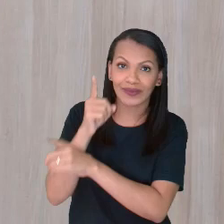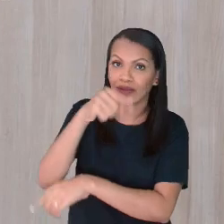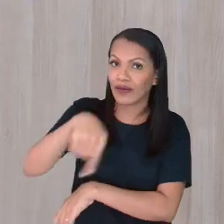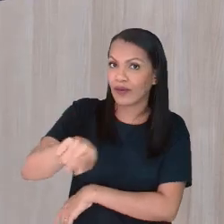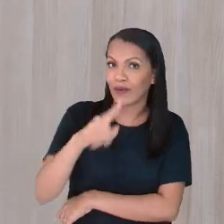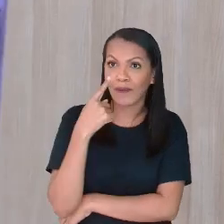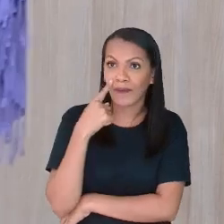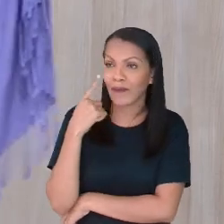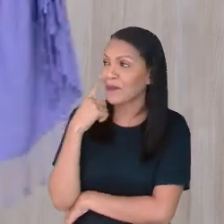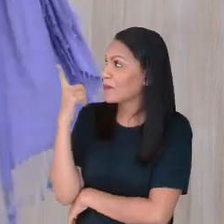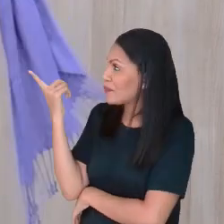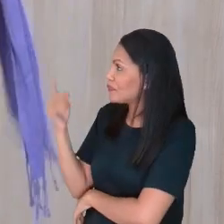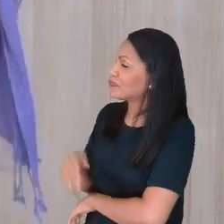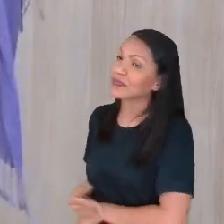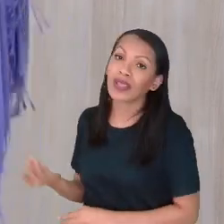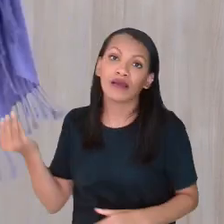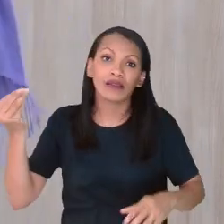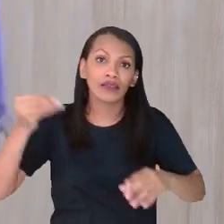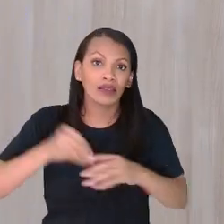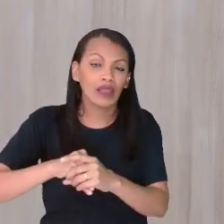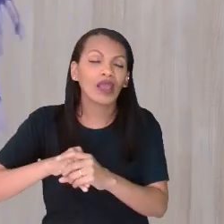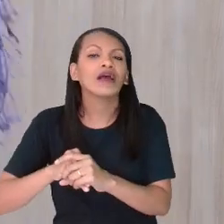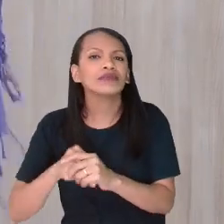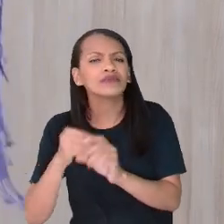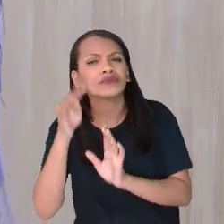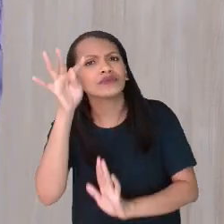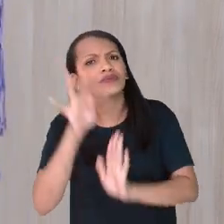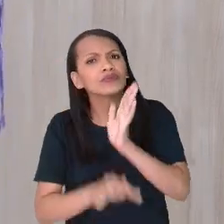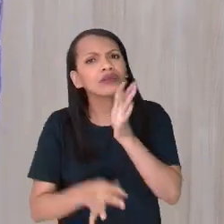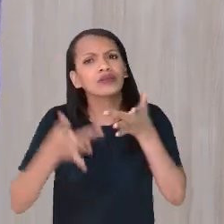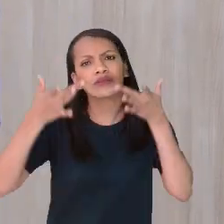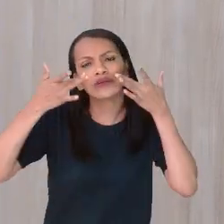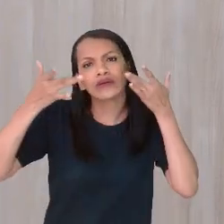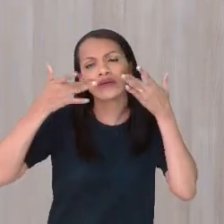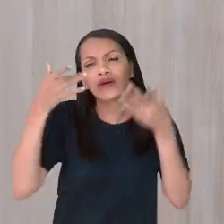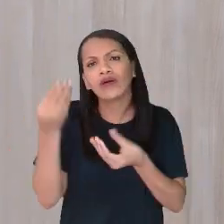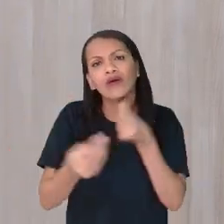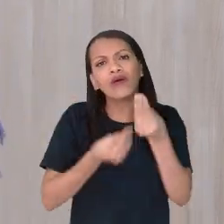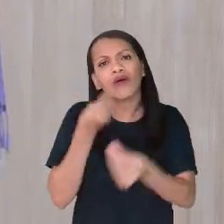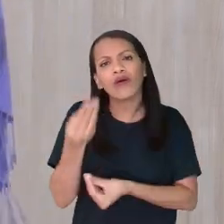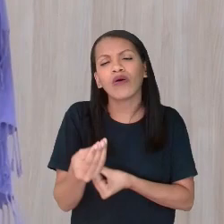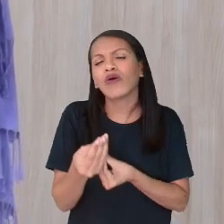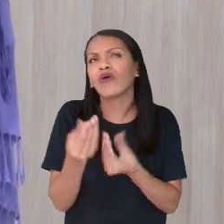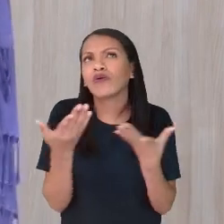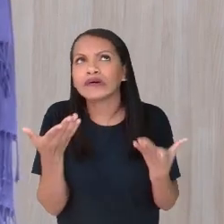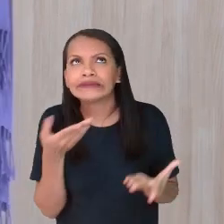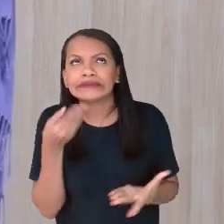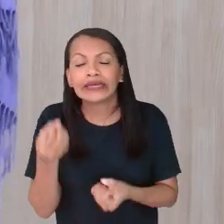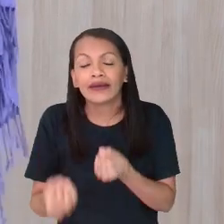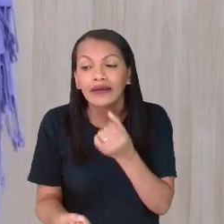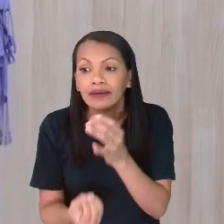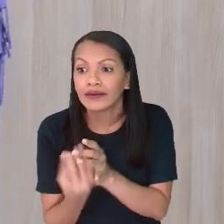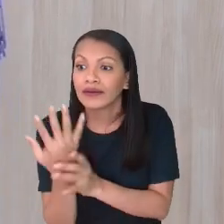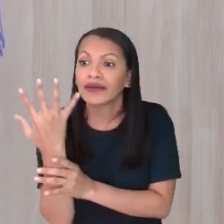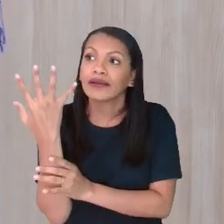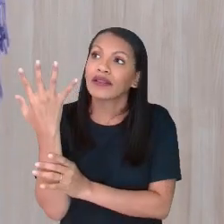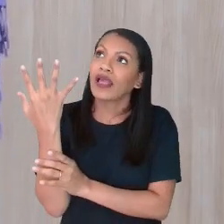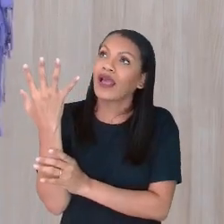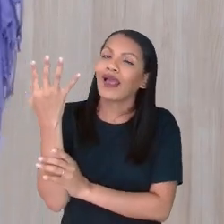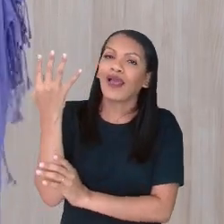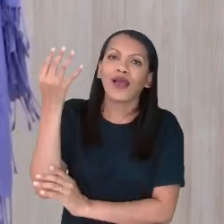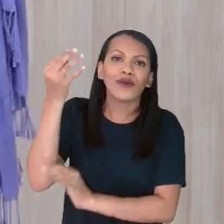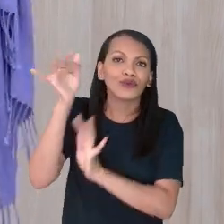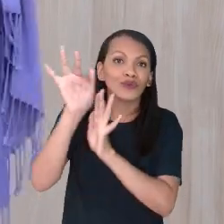vocês dentro da questão do texto teatral. Como é que nasce um texto teatral? Como